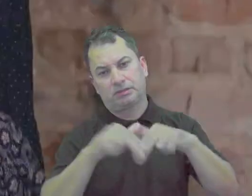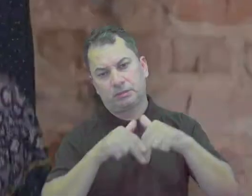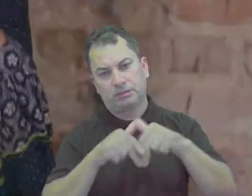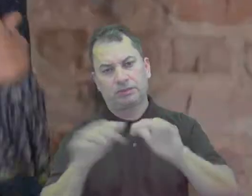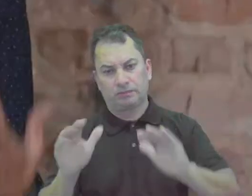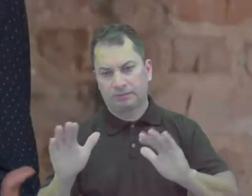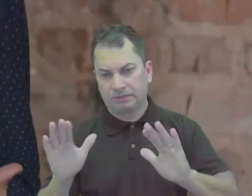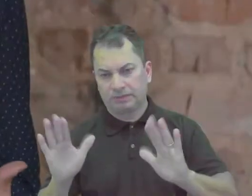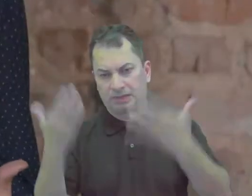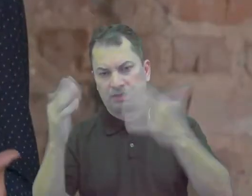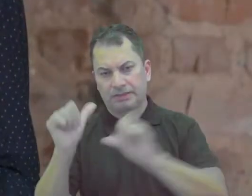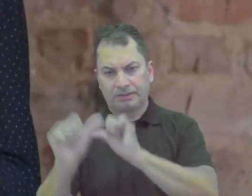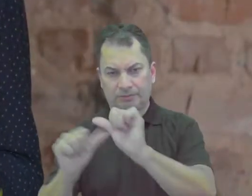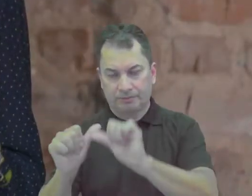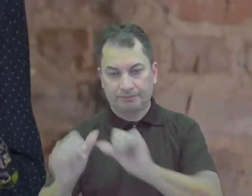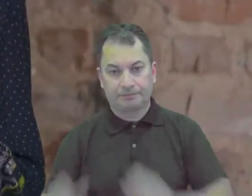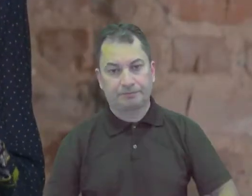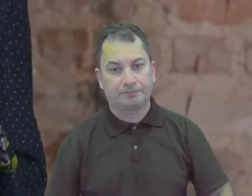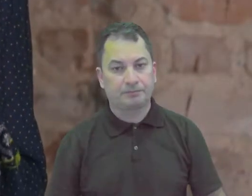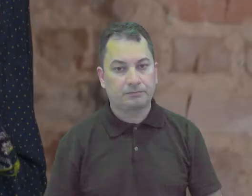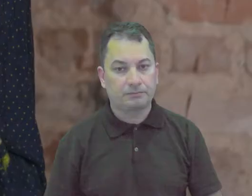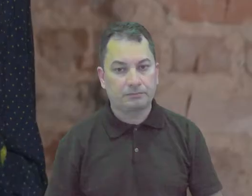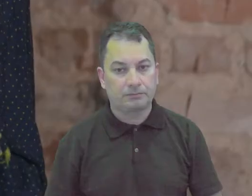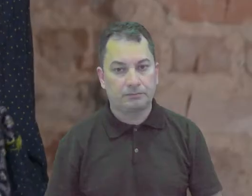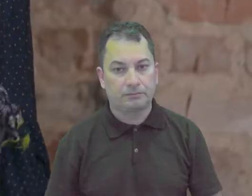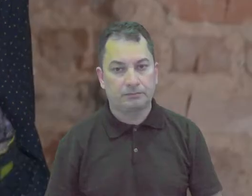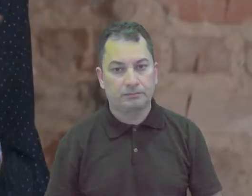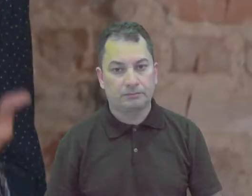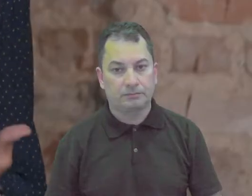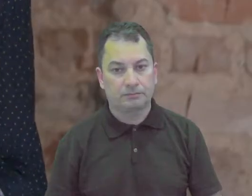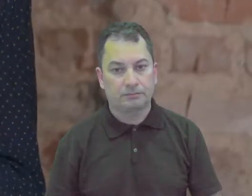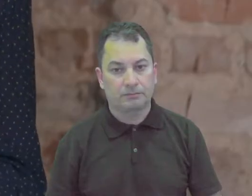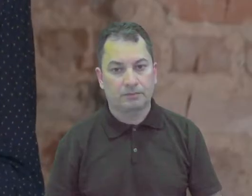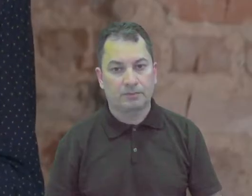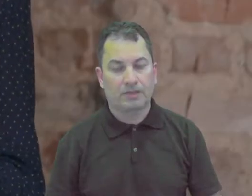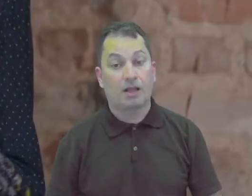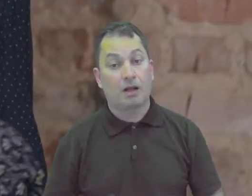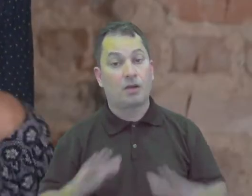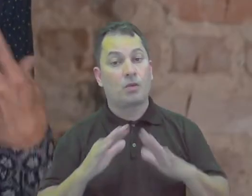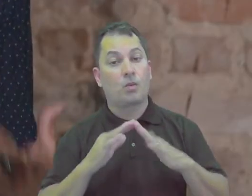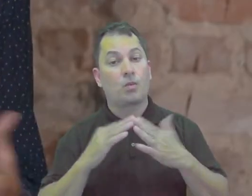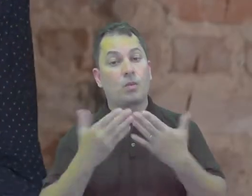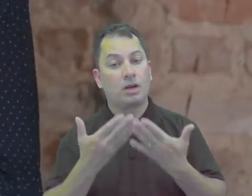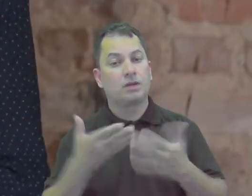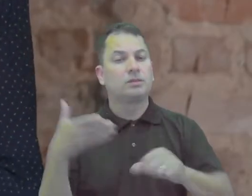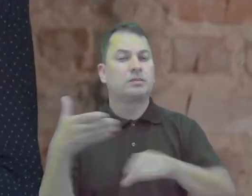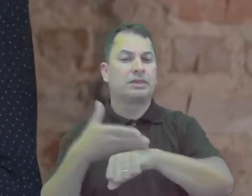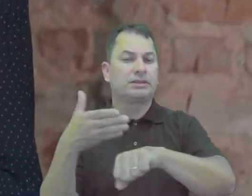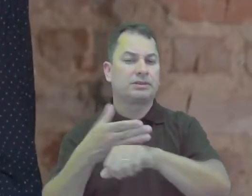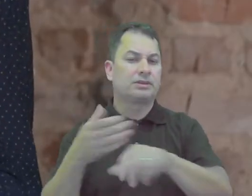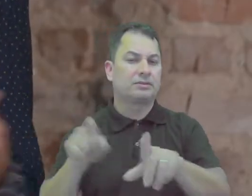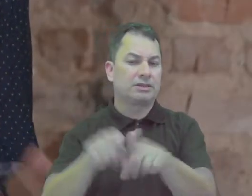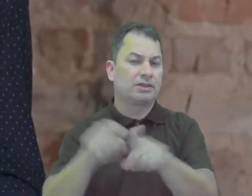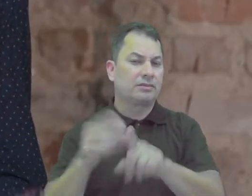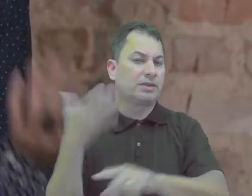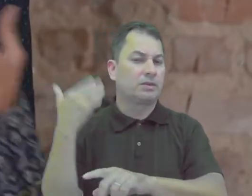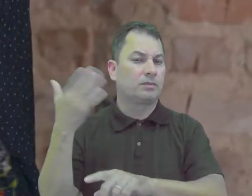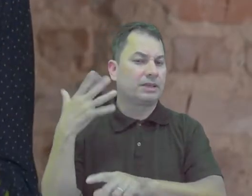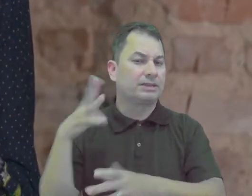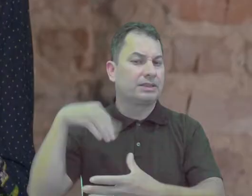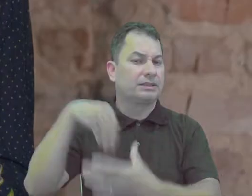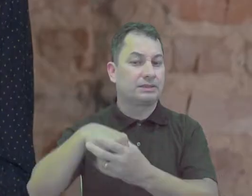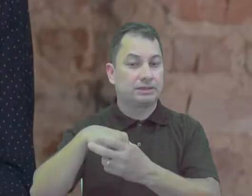climáticas. E nesse contexto, a gente viu, a gente participou, inclusive, a gente trabalha junto dentro do